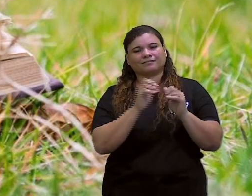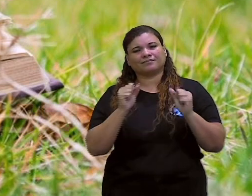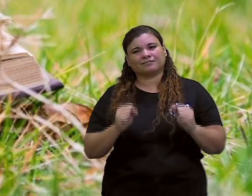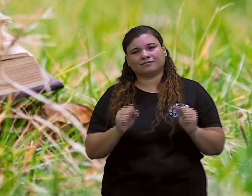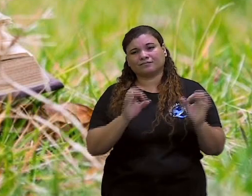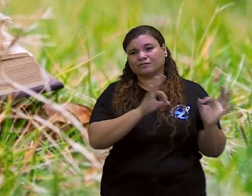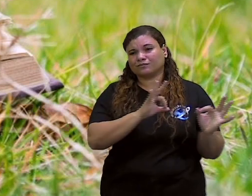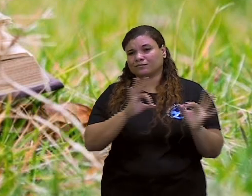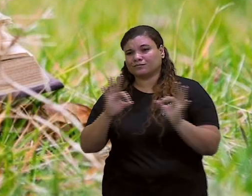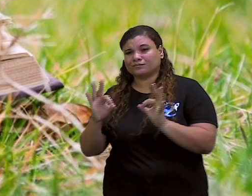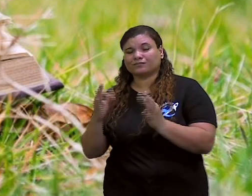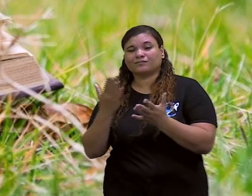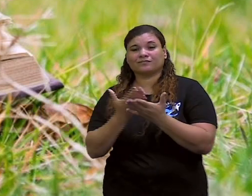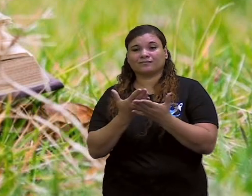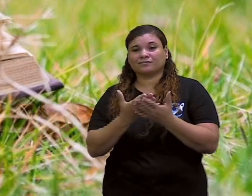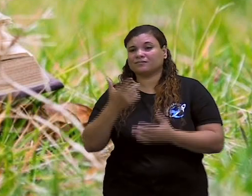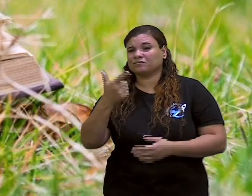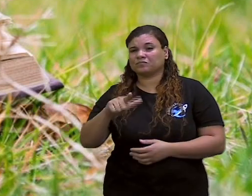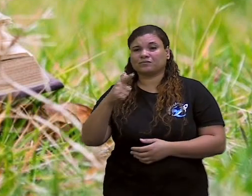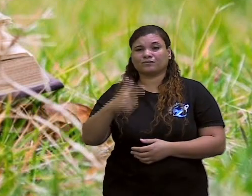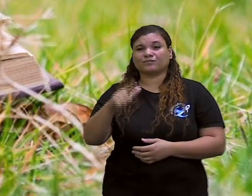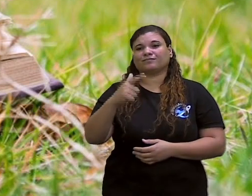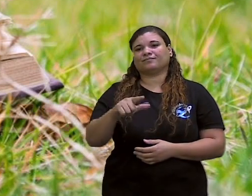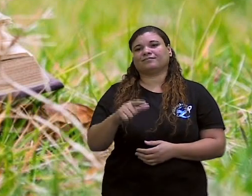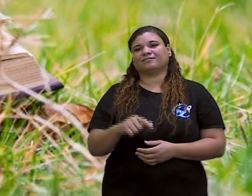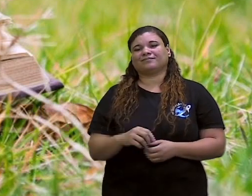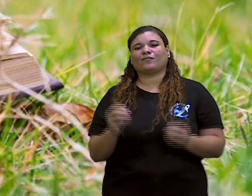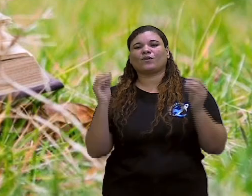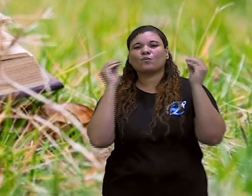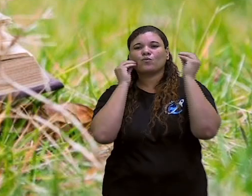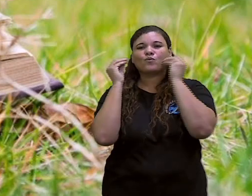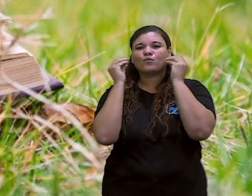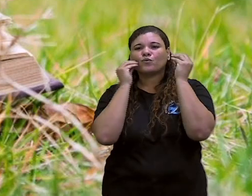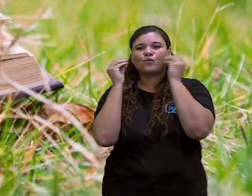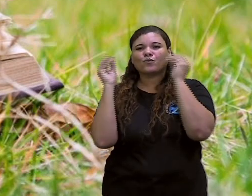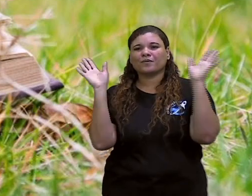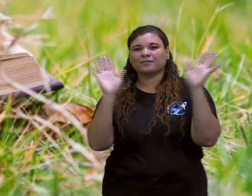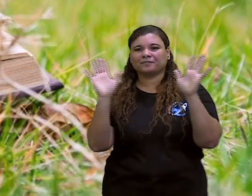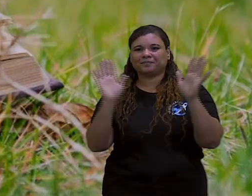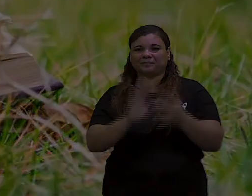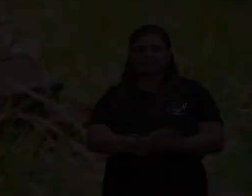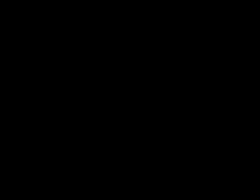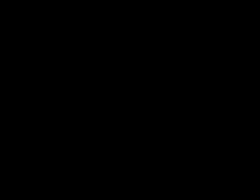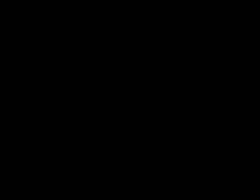nossas aulas, não deixem de estudar. Um abraço e até a nossa próxima aula.